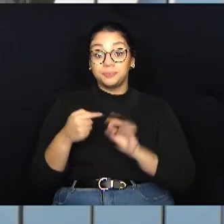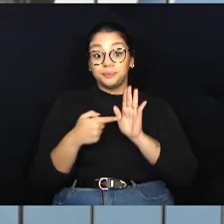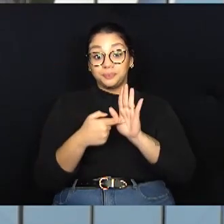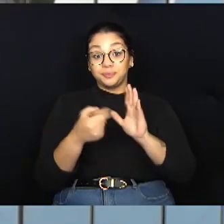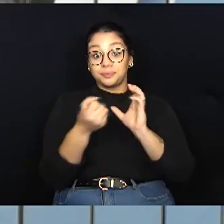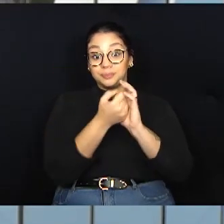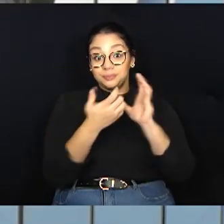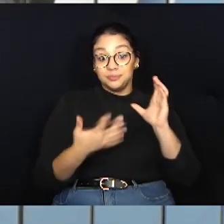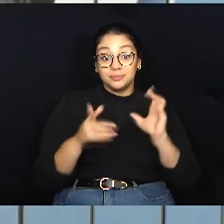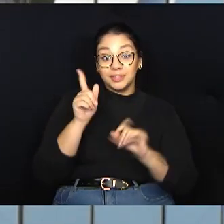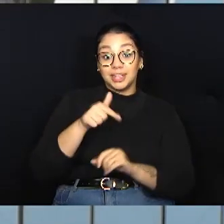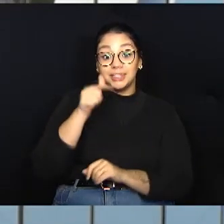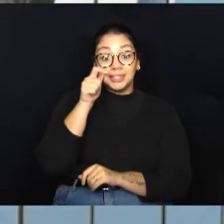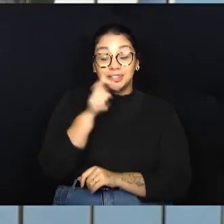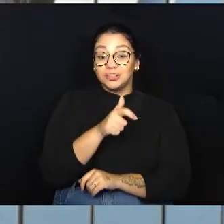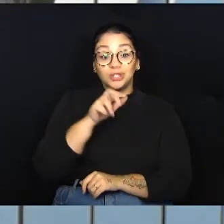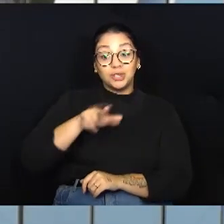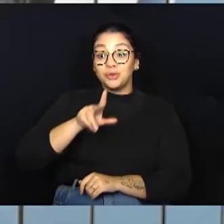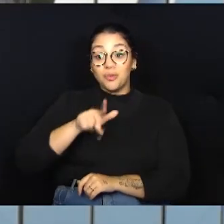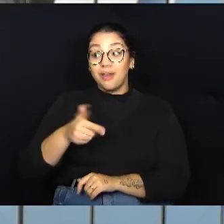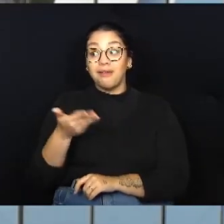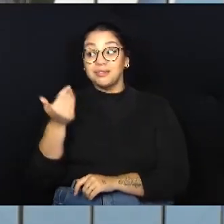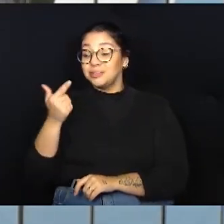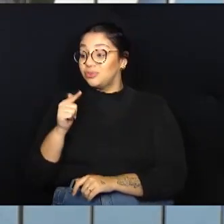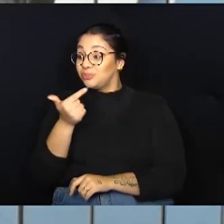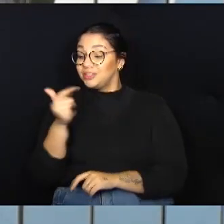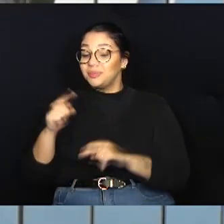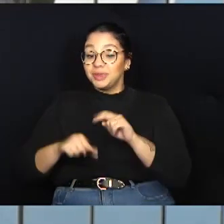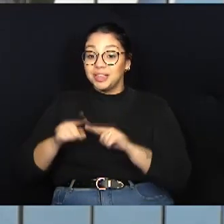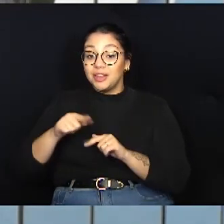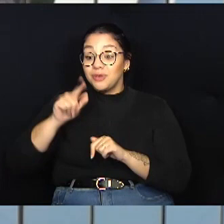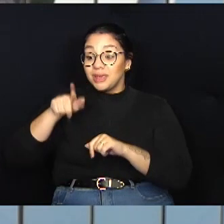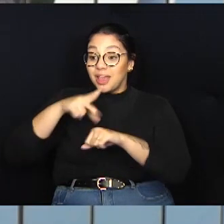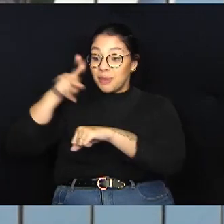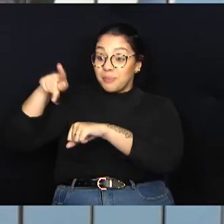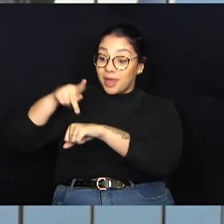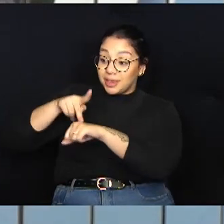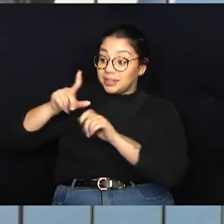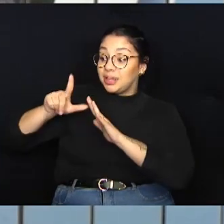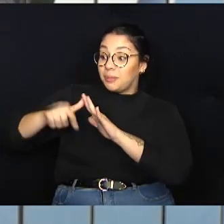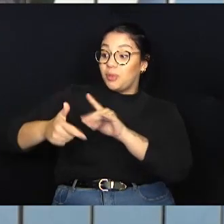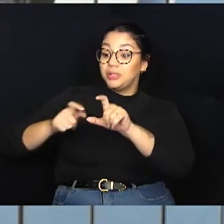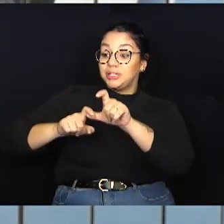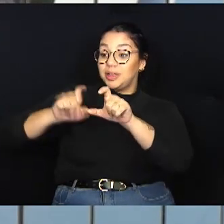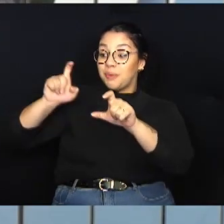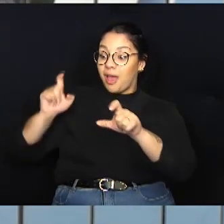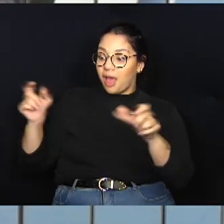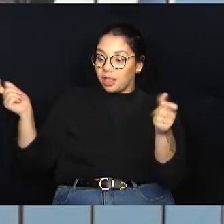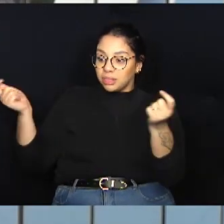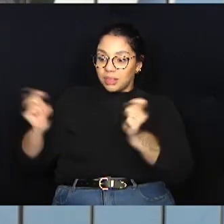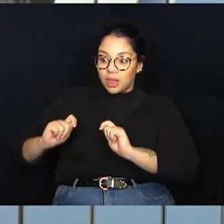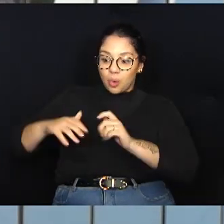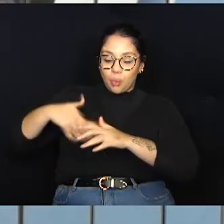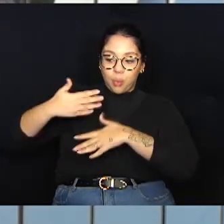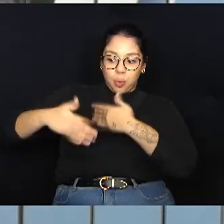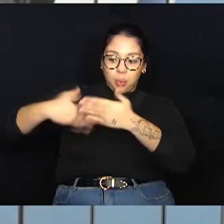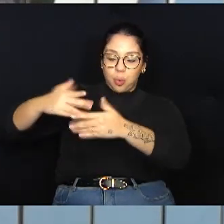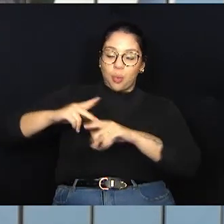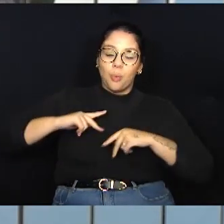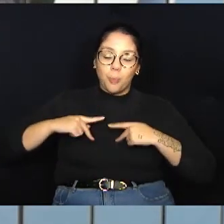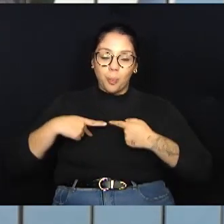muito interessante que não era trabalhado, que são os países pós-independência, o seu potencial de desenvolvimento